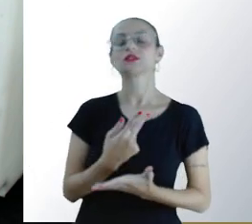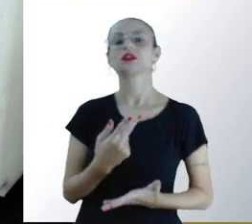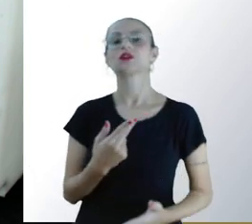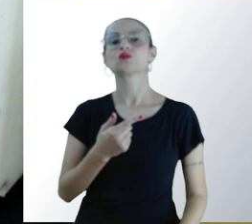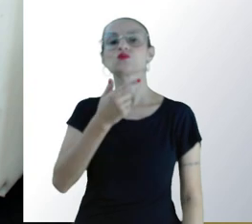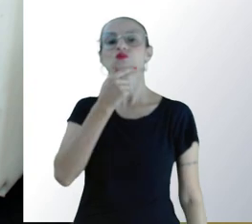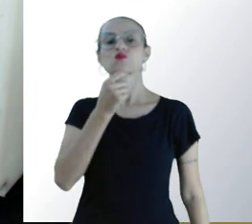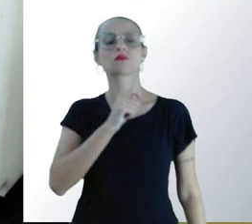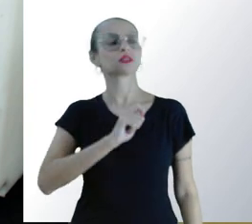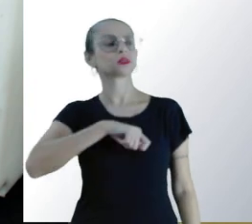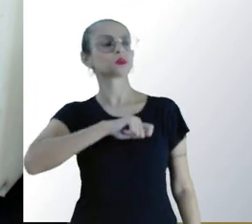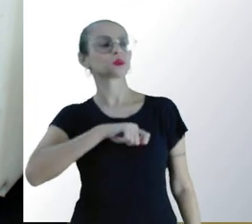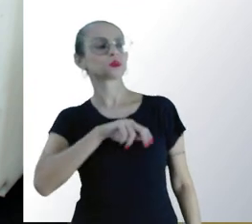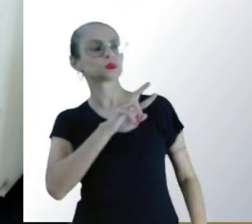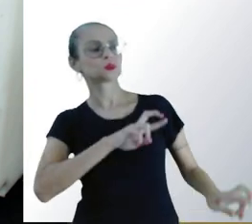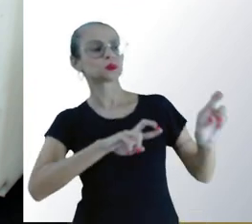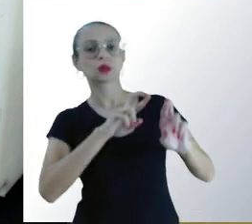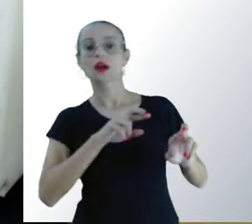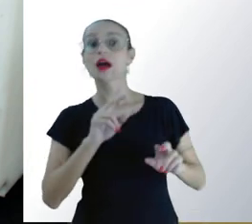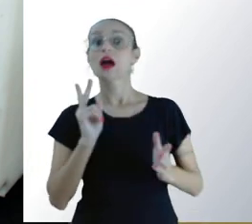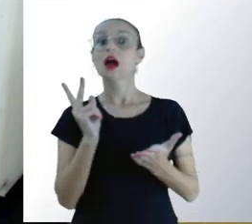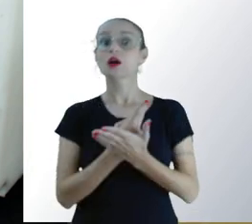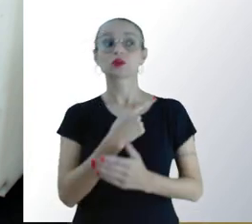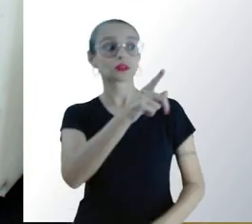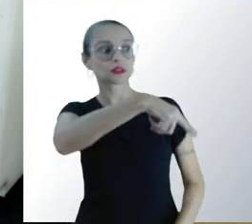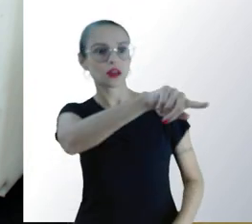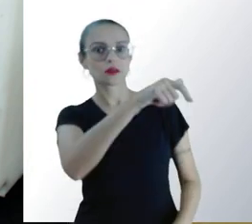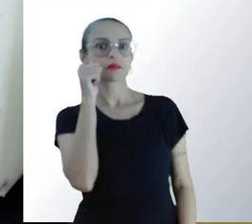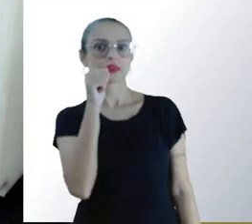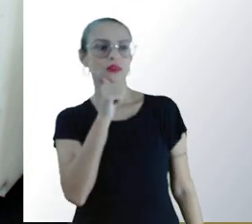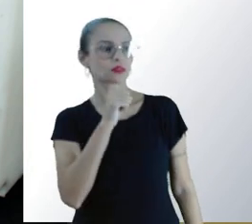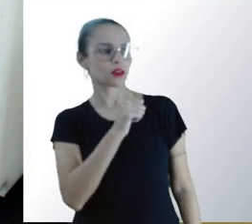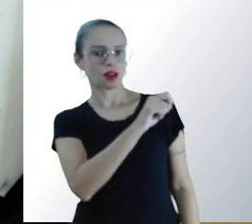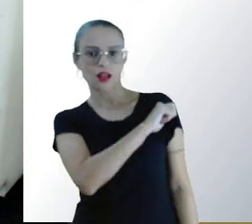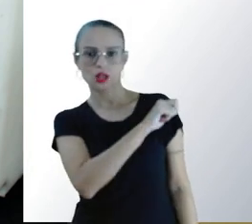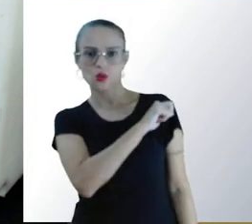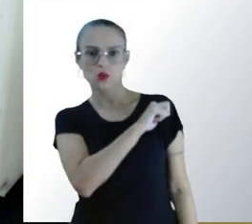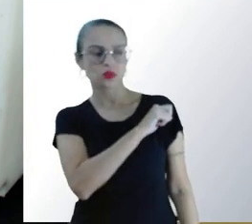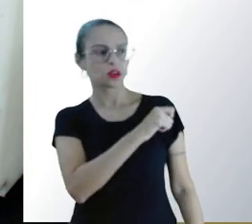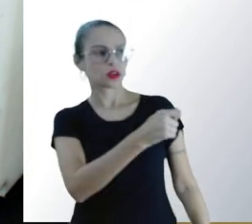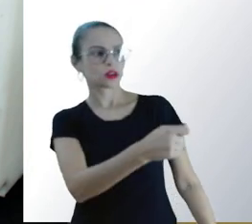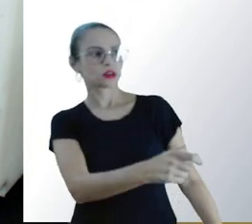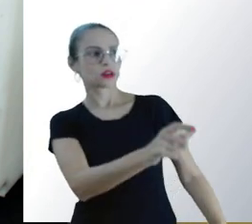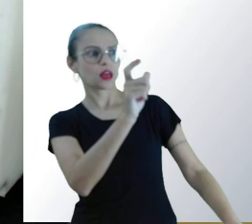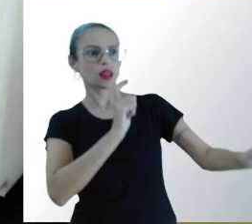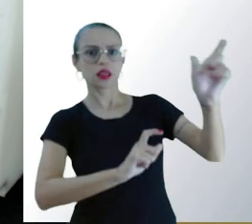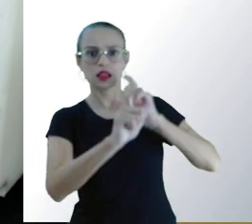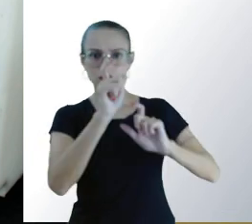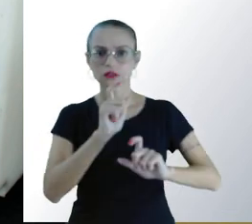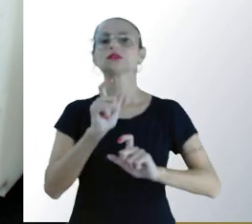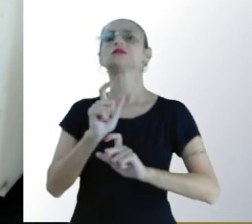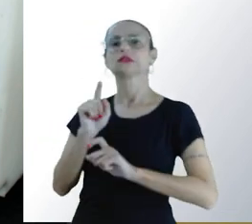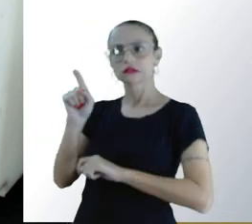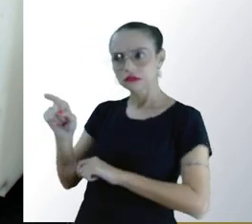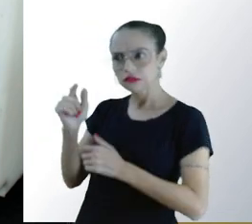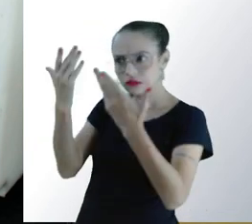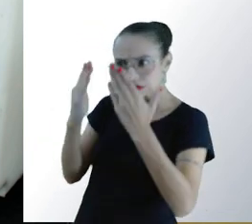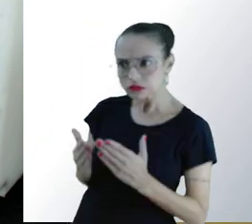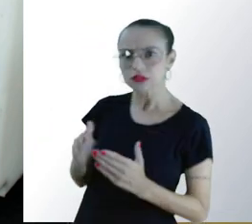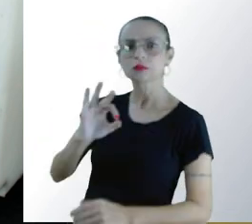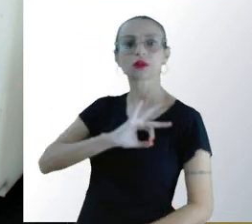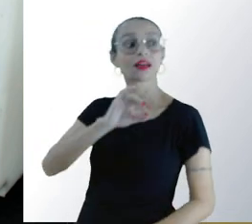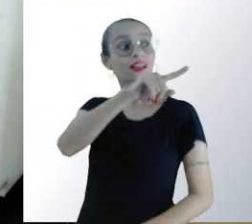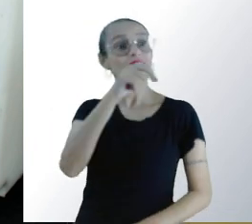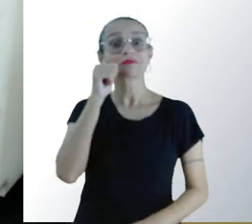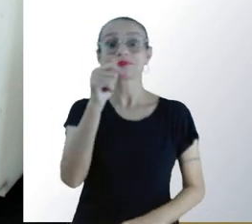inspetor de pátio acabou sendo ameaçado por alunas e levou isso a conhecimento da delegacia. Nós viemos apurar e as